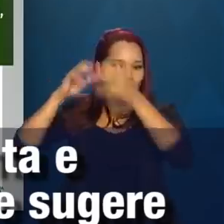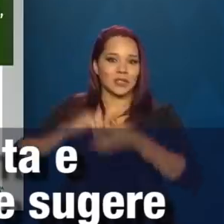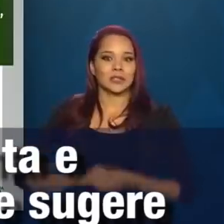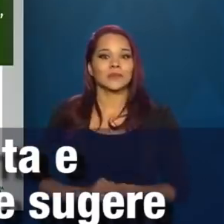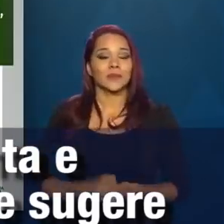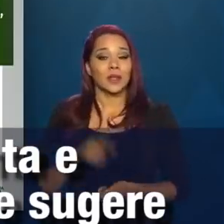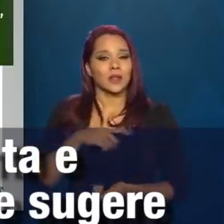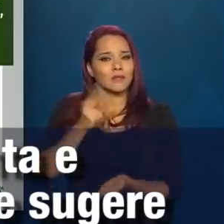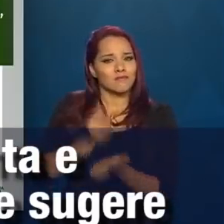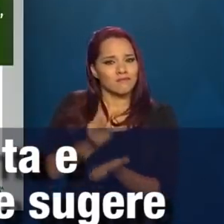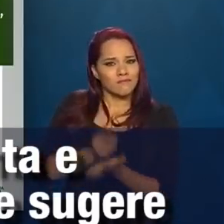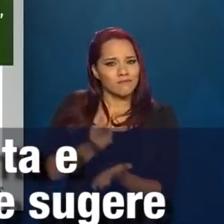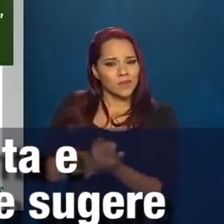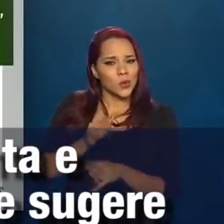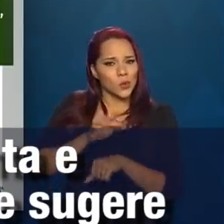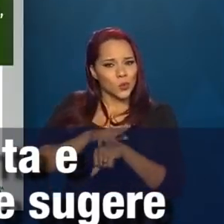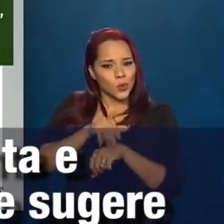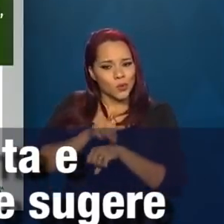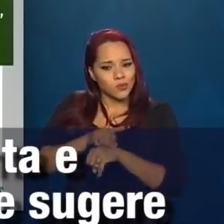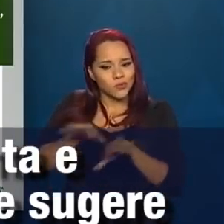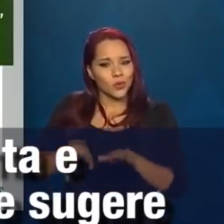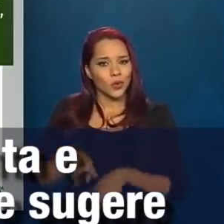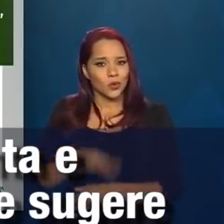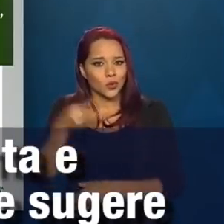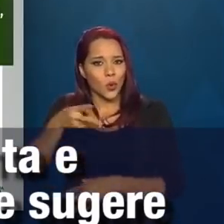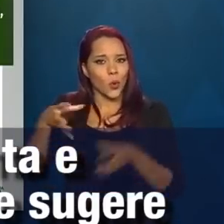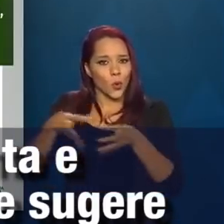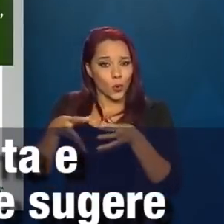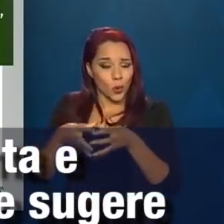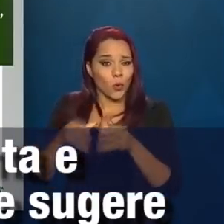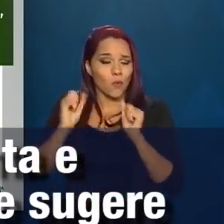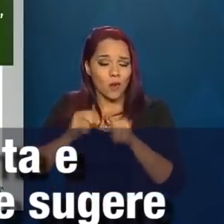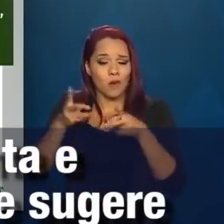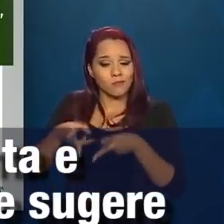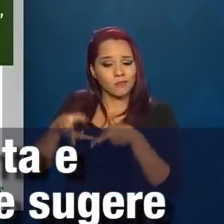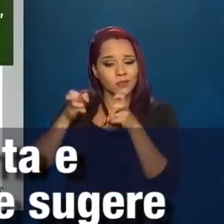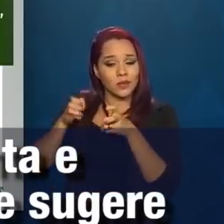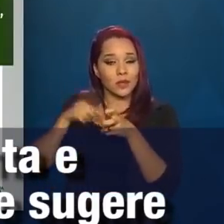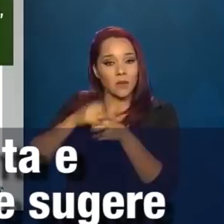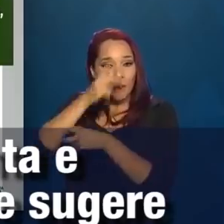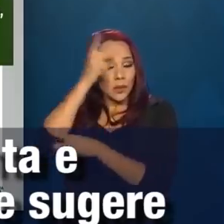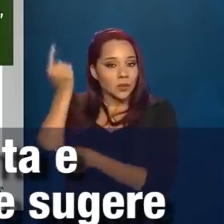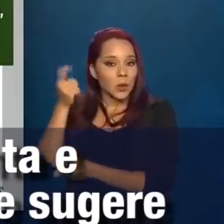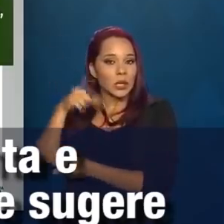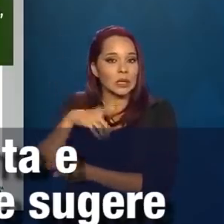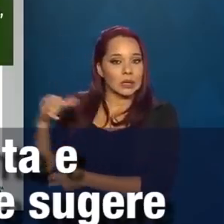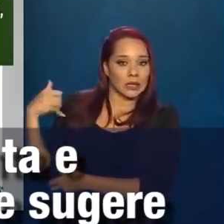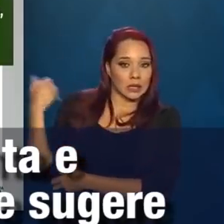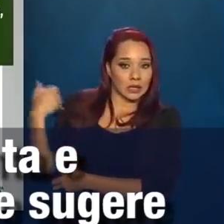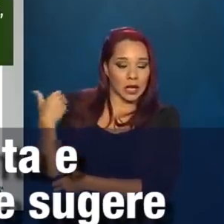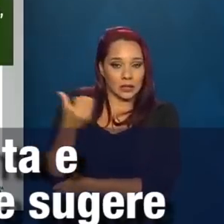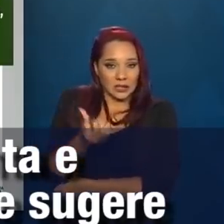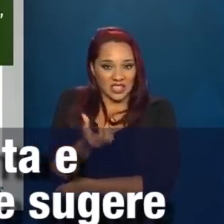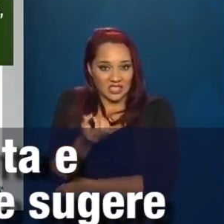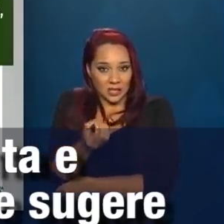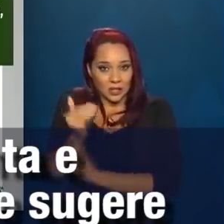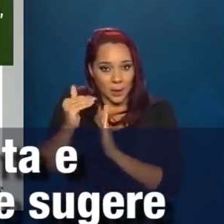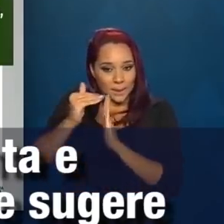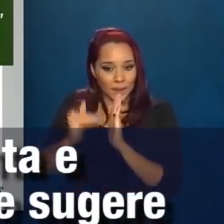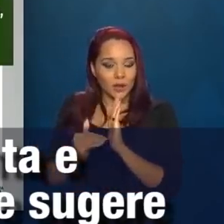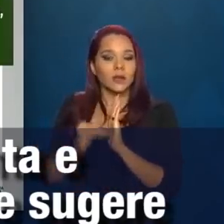mesmas comorbidades distribuídas em 2 grupos. Podemos observar que as pessoas com menos de 60